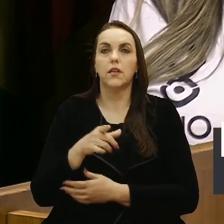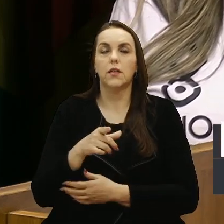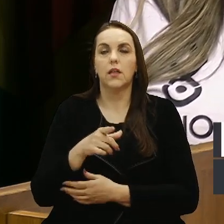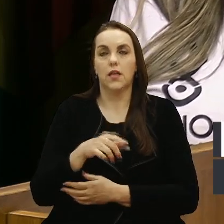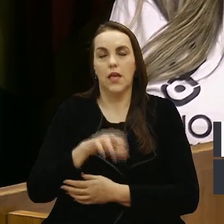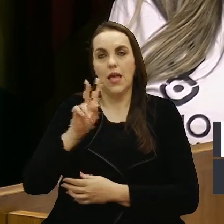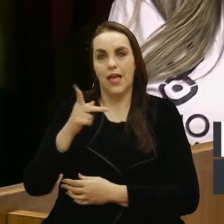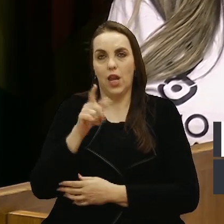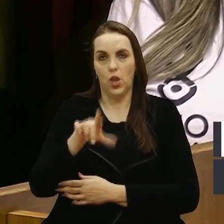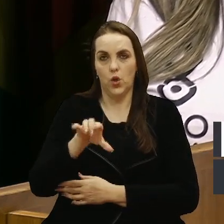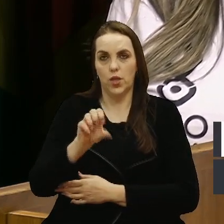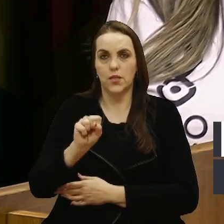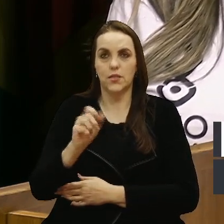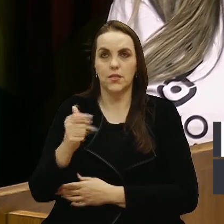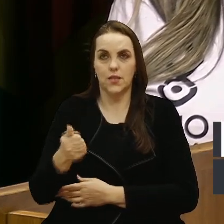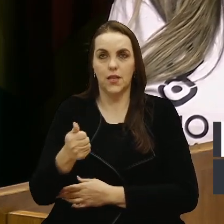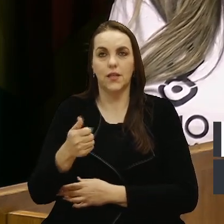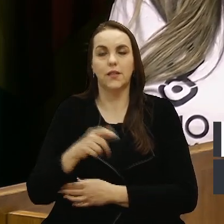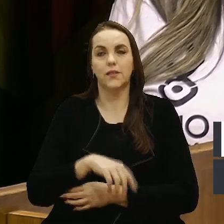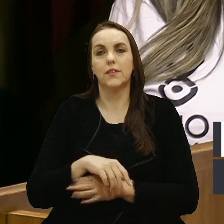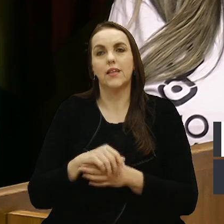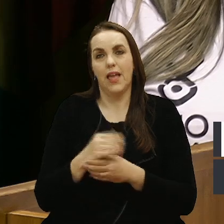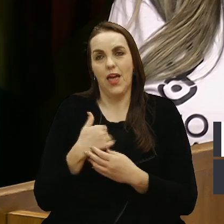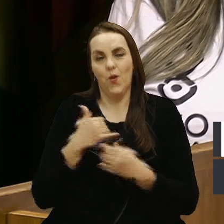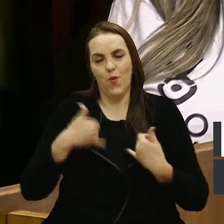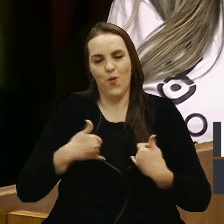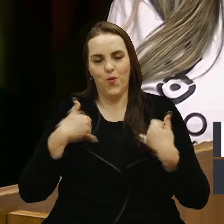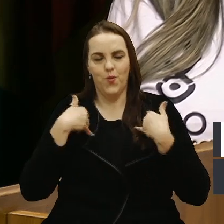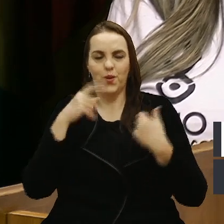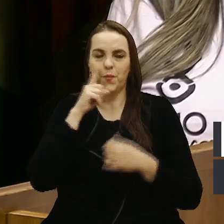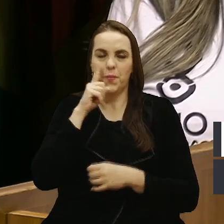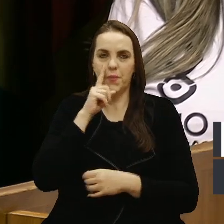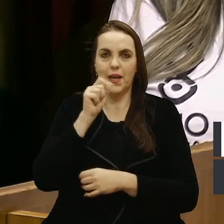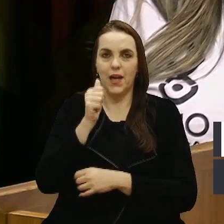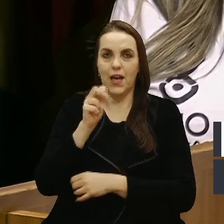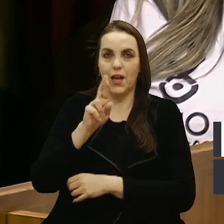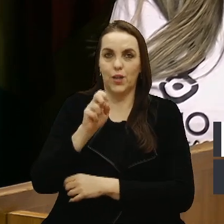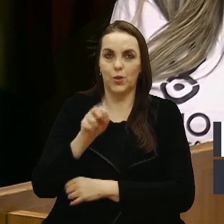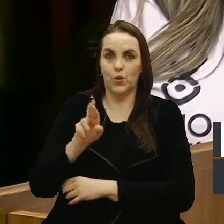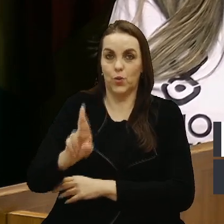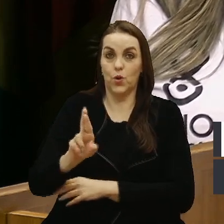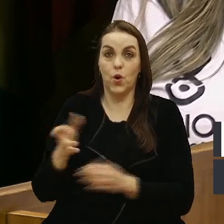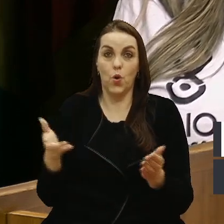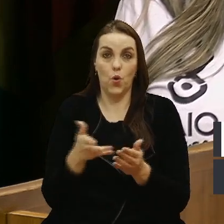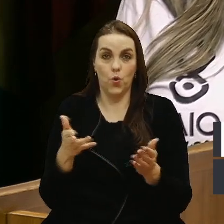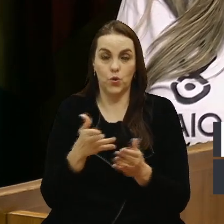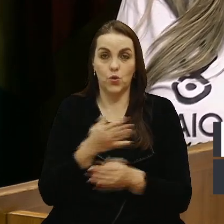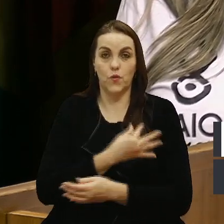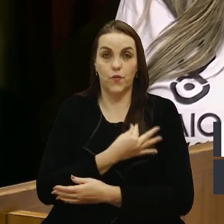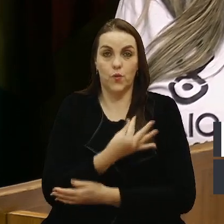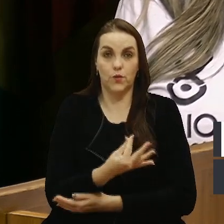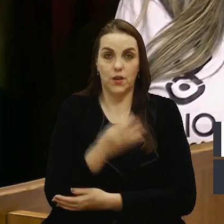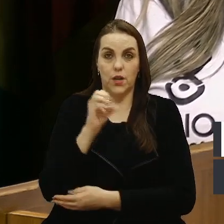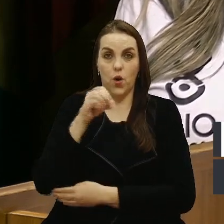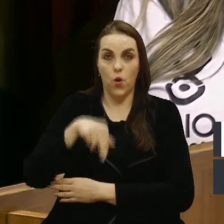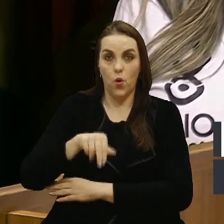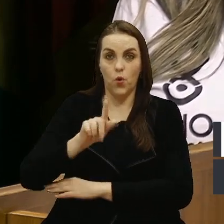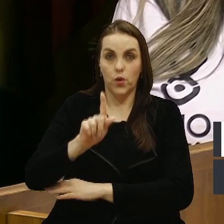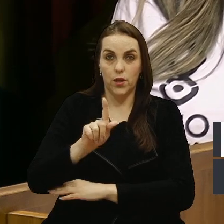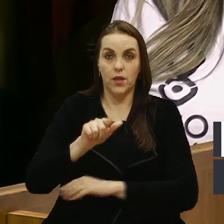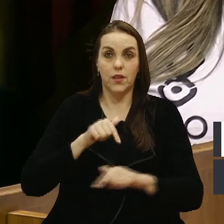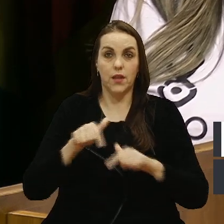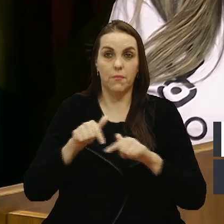Jesus, eu sou orgulhosa mãe do Arthur e hoje estou aqui como voluntária de uma ONG de atuação